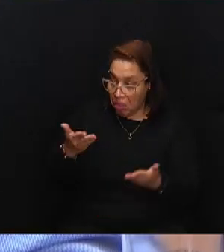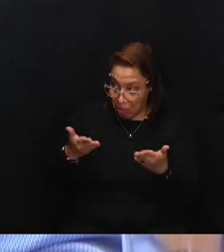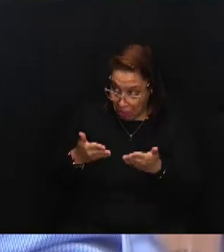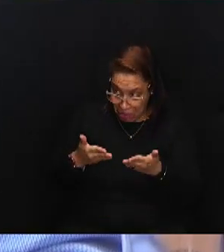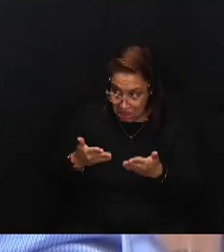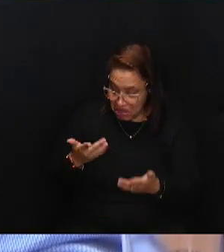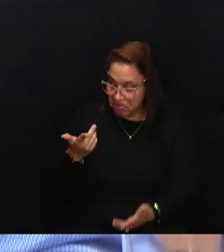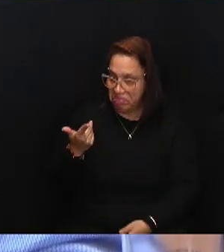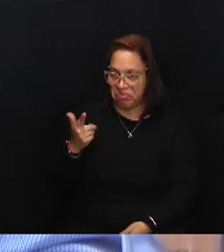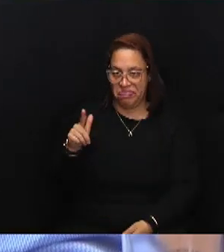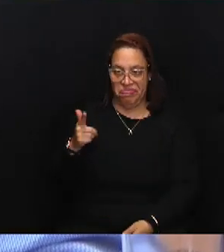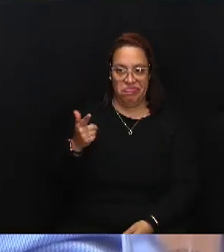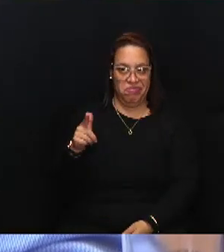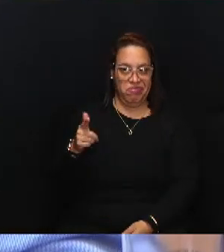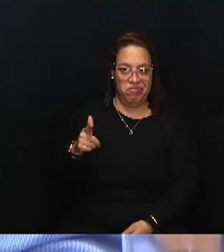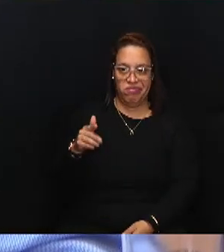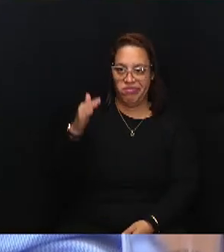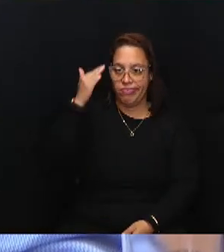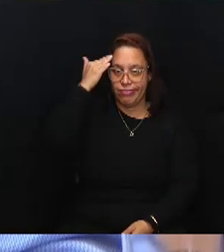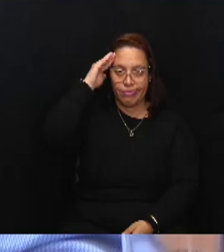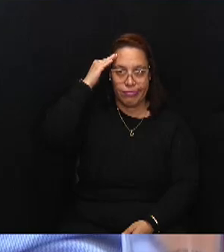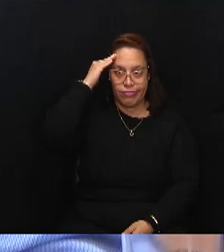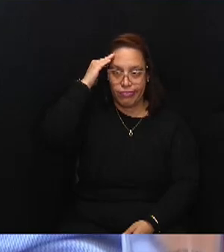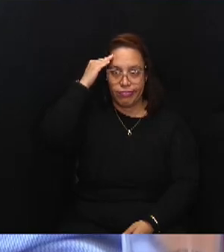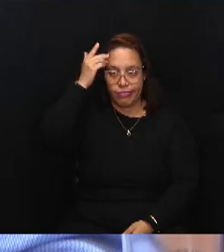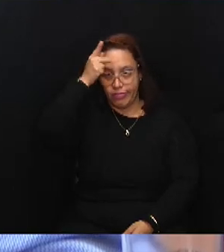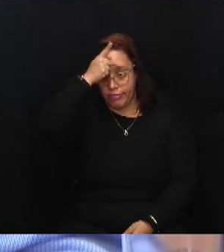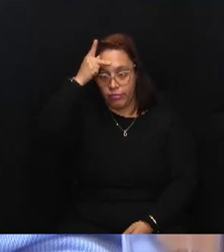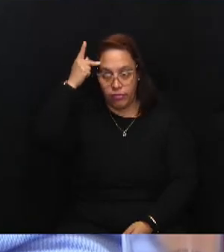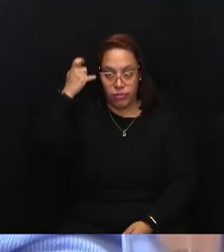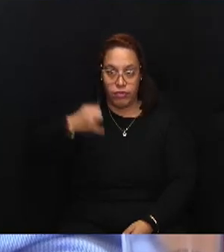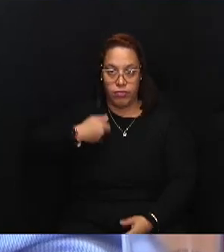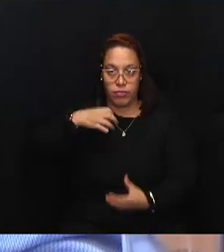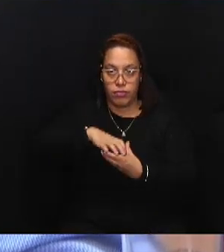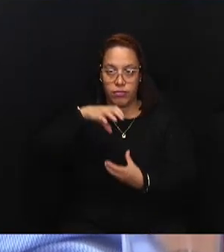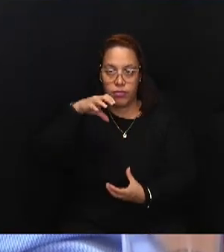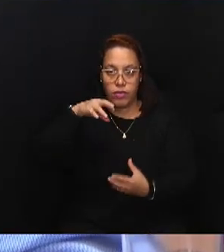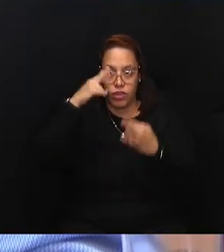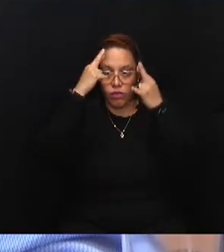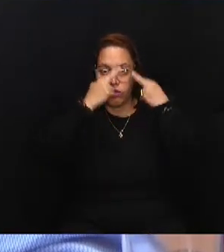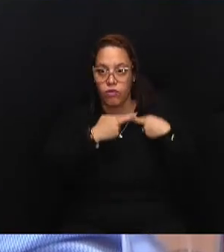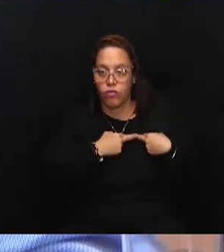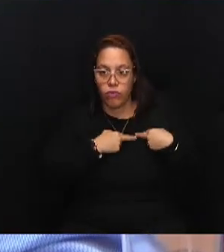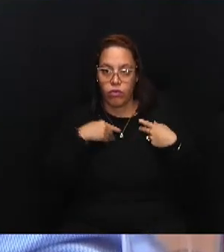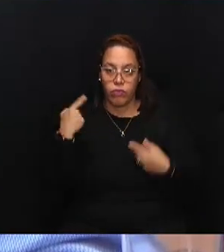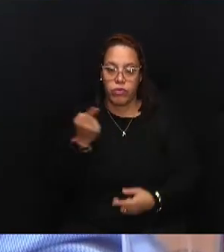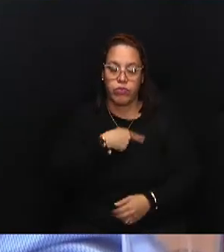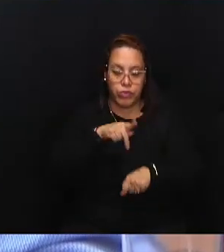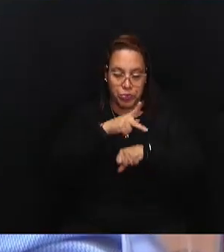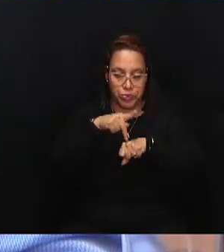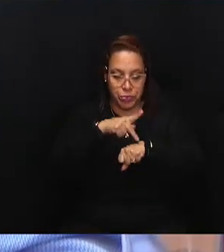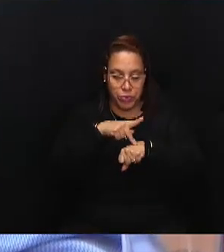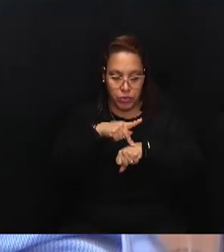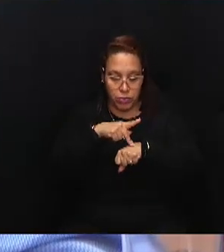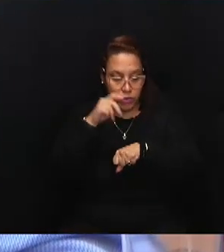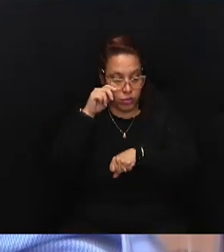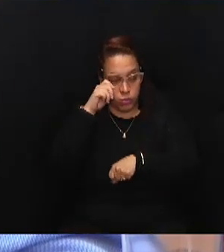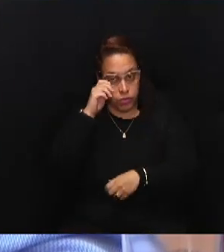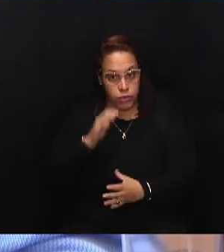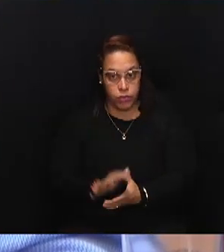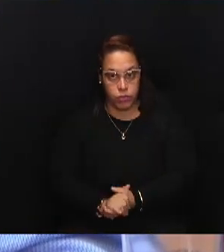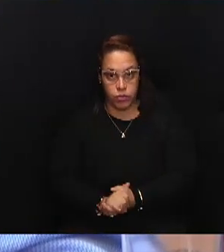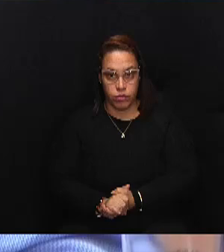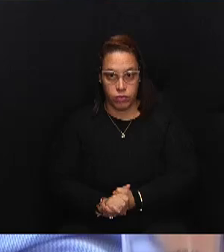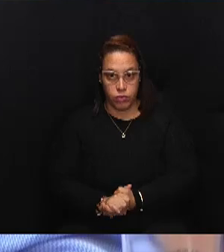entender que o idoso ele tem que ser respeitado no nosso país